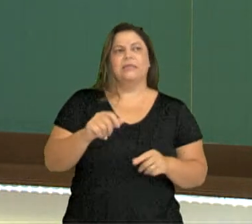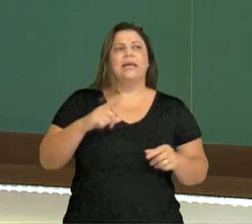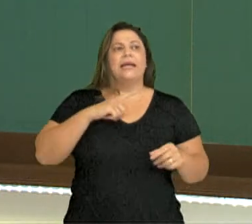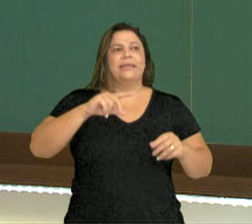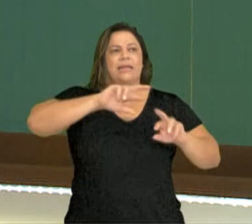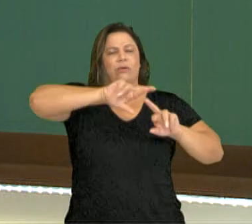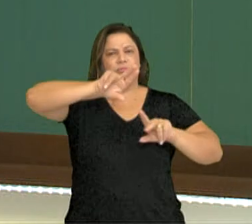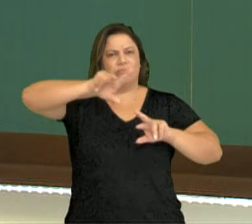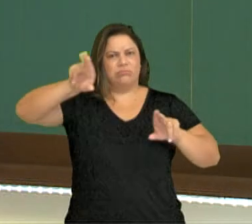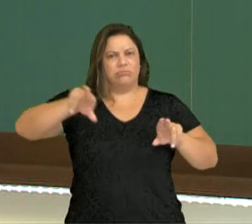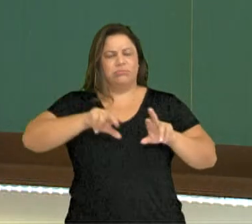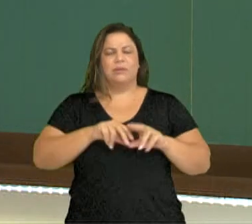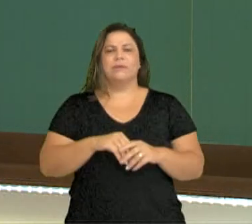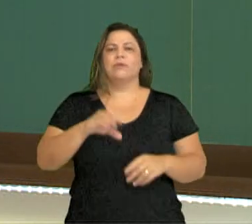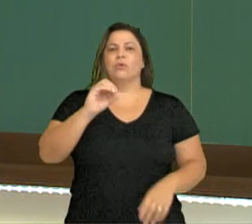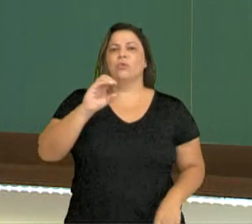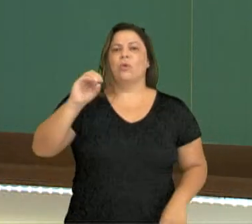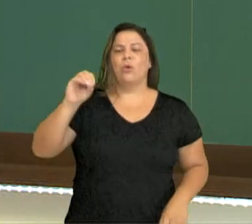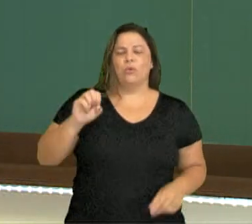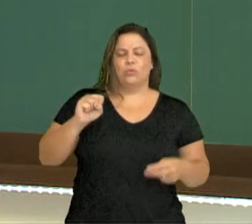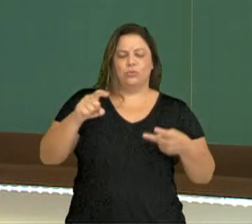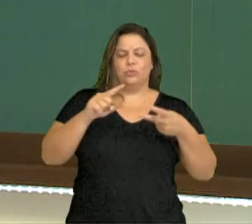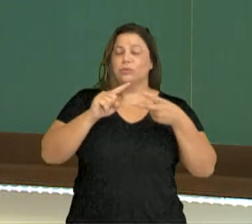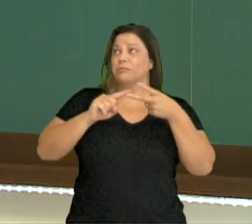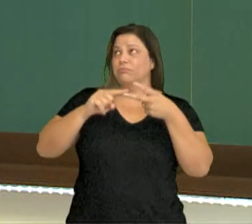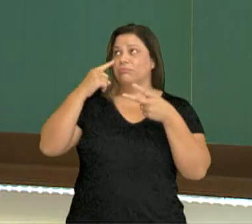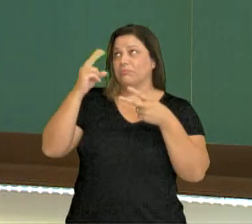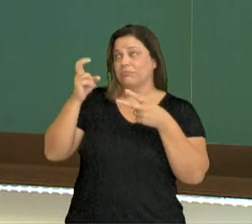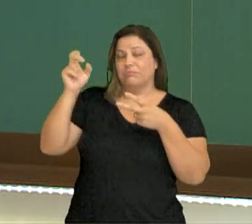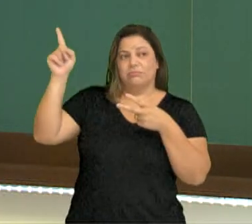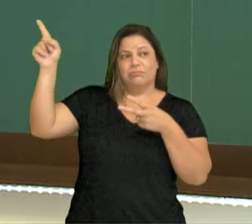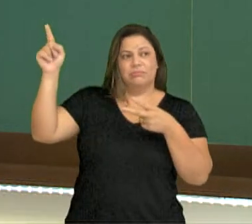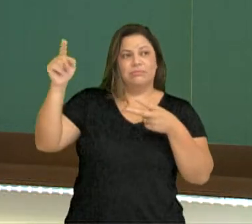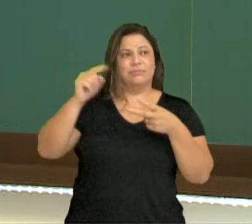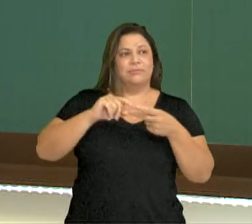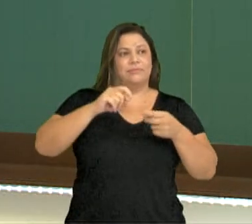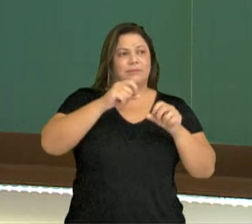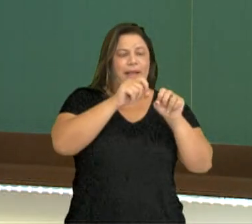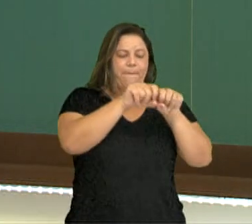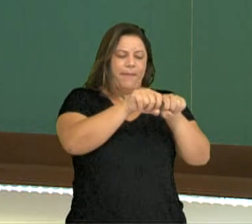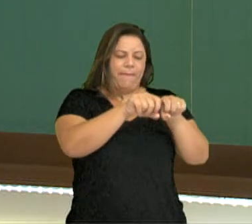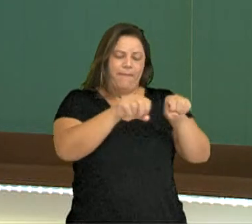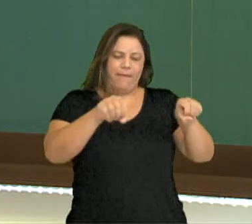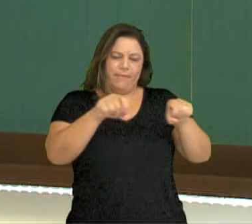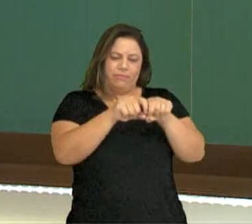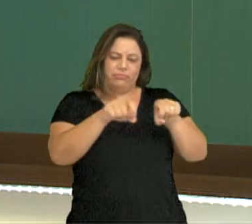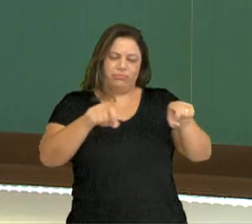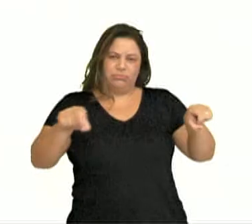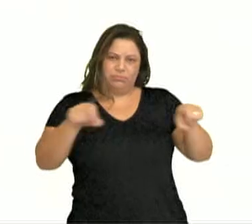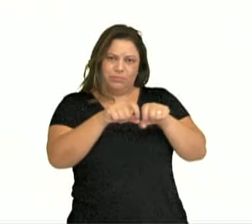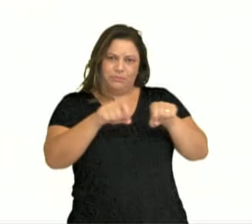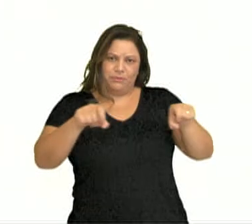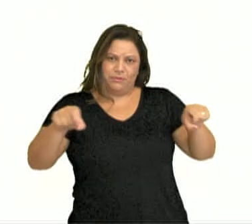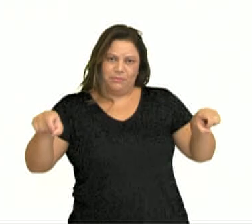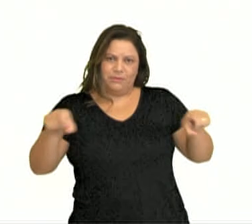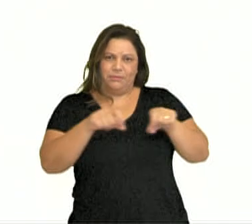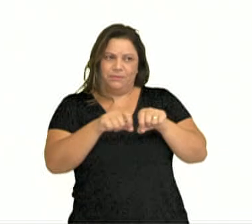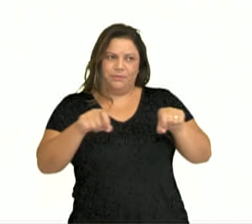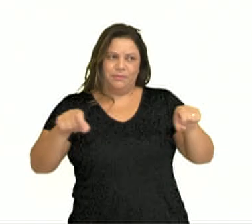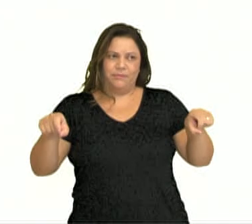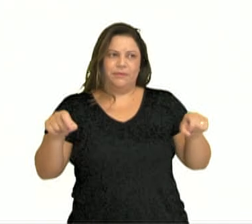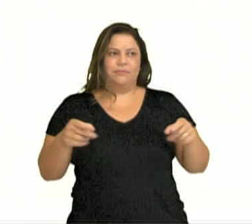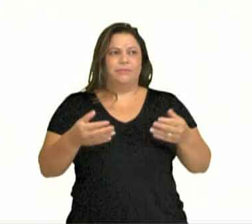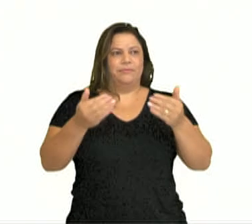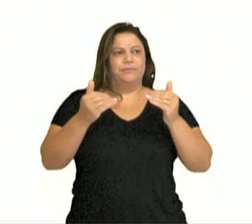são esféricas, streptococcus, quando os cocos estão enfileirados um do ladinho do outro, como no caso